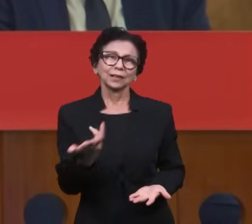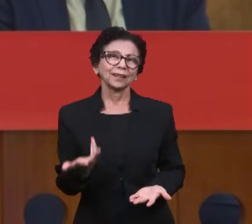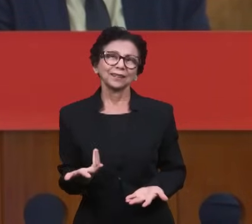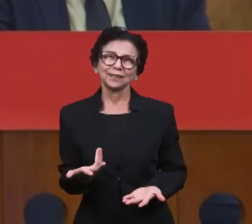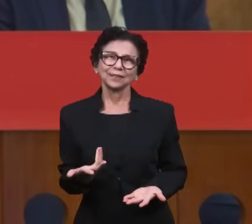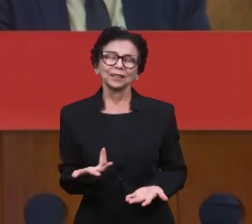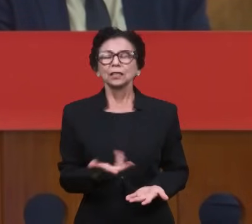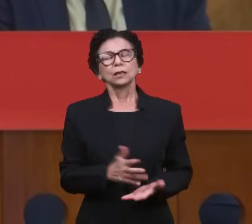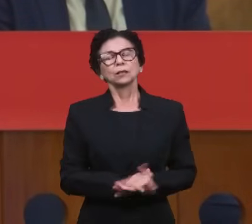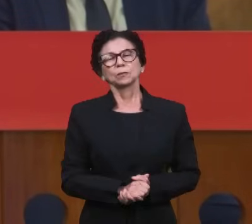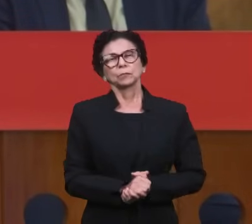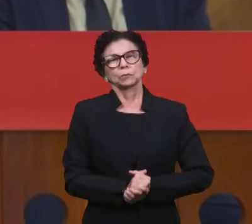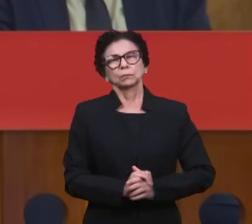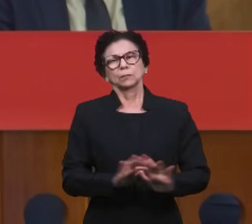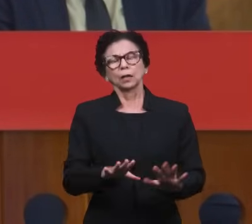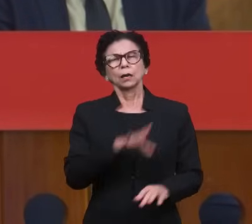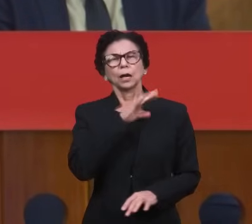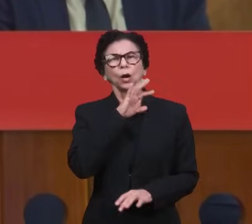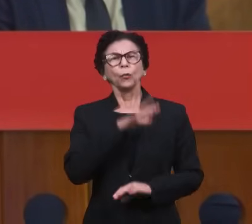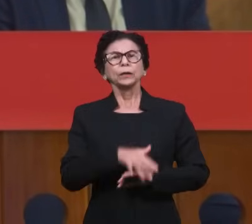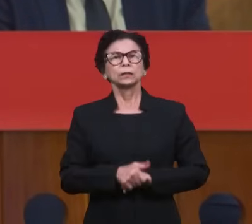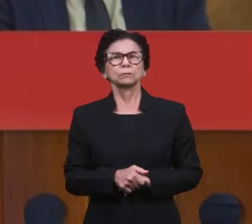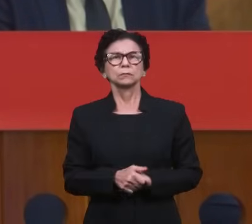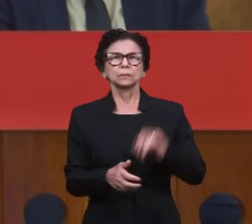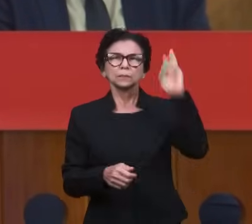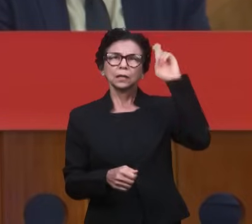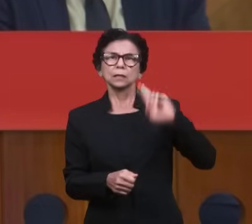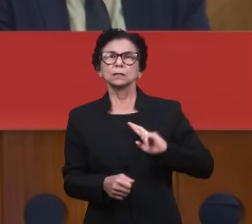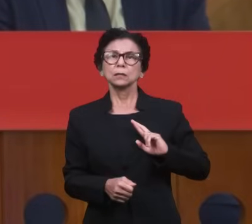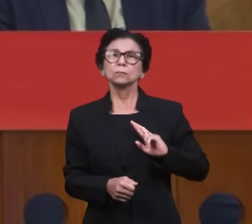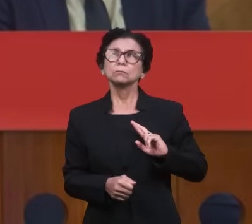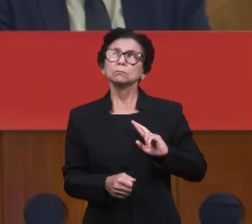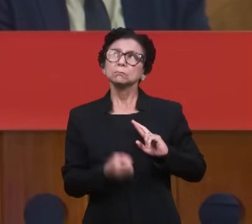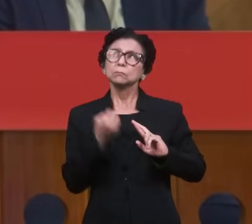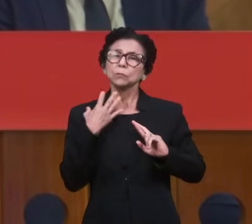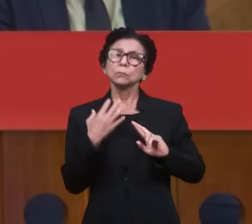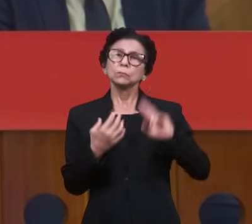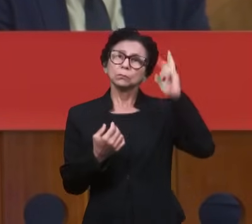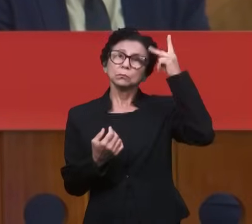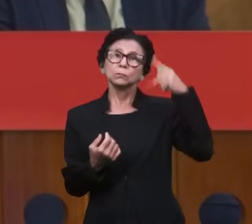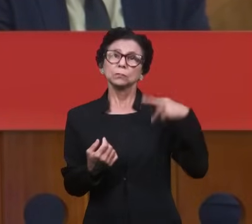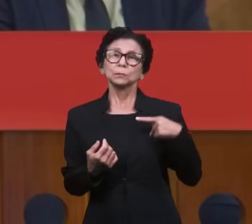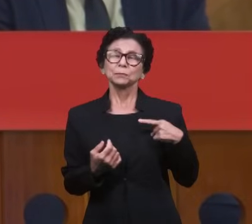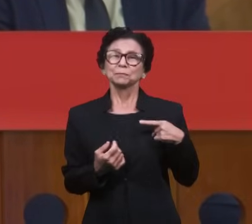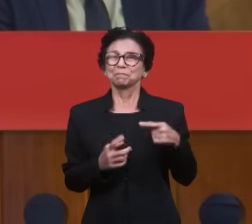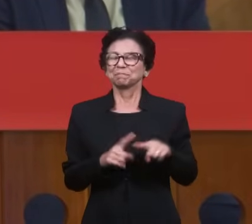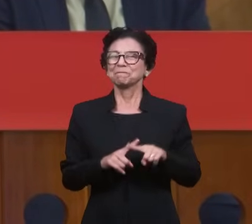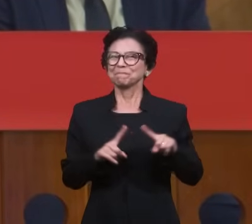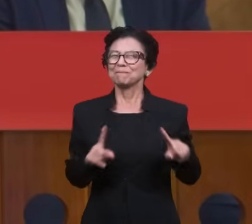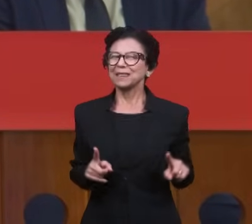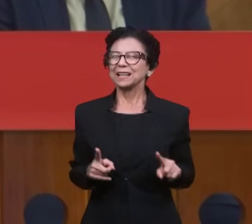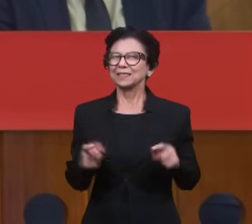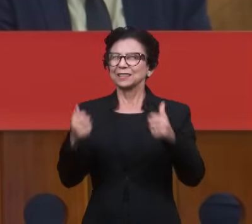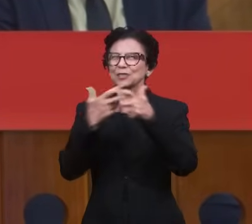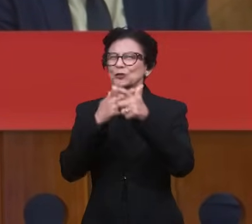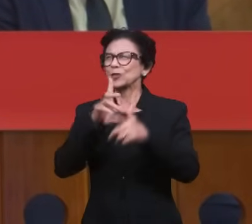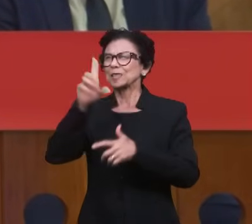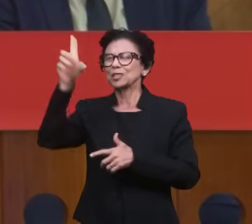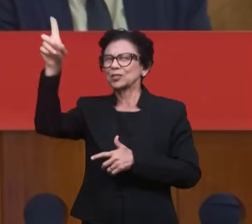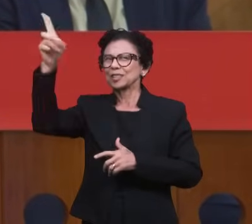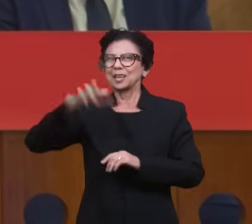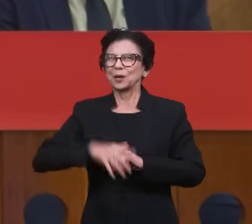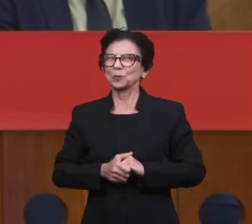razão, aí você pergunta, é ruim? Não, a razão é boa, é humana, mas o que vem de Deus não passa pelos sentidos do